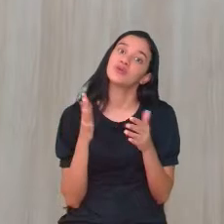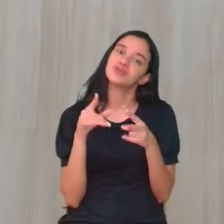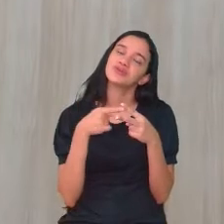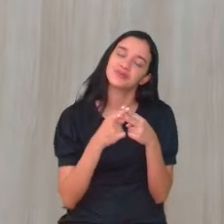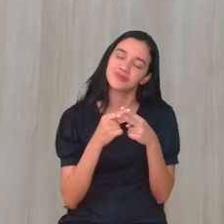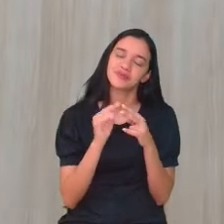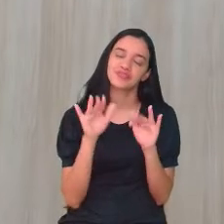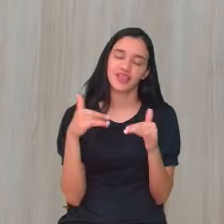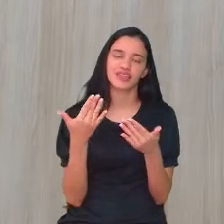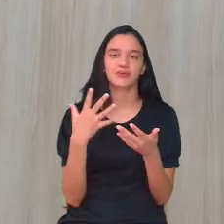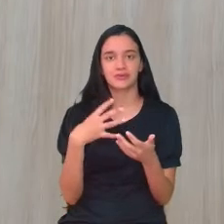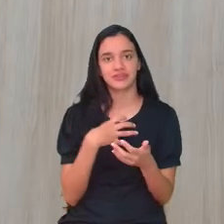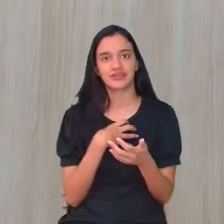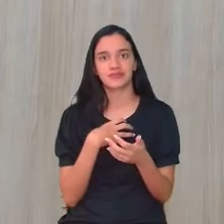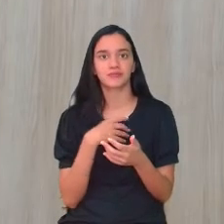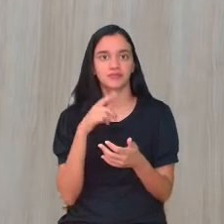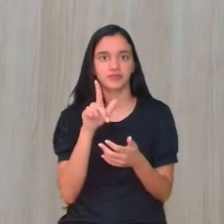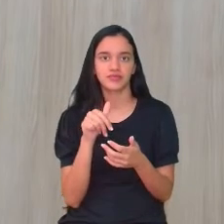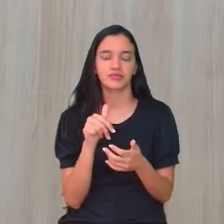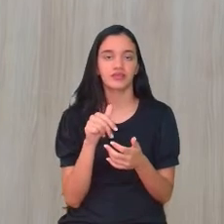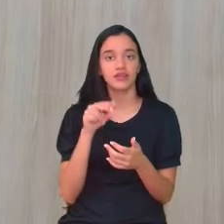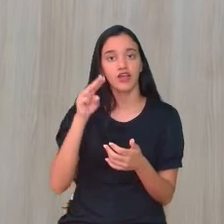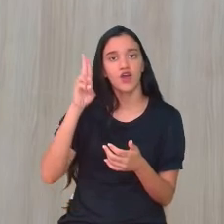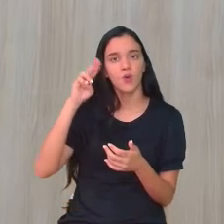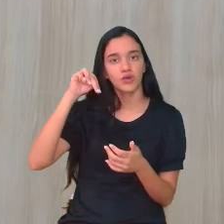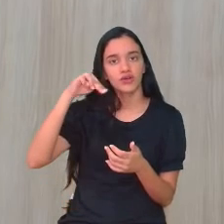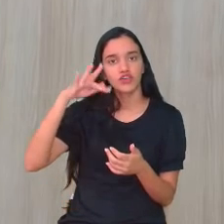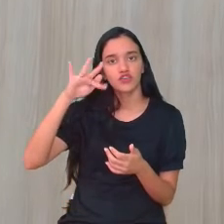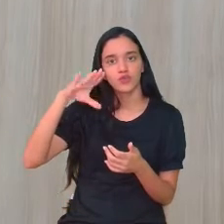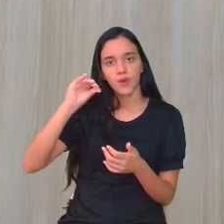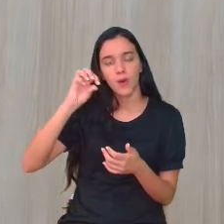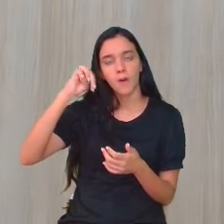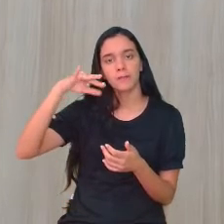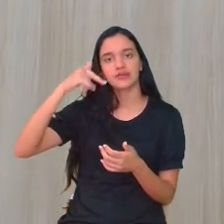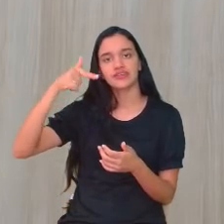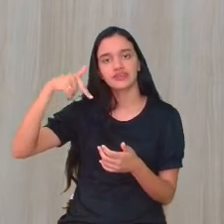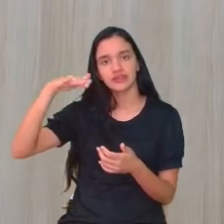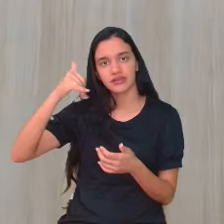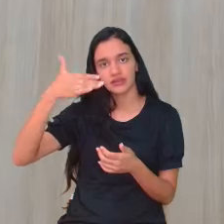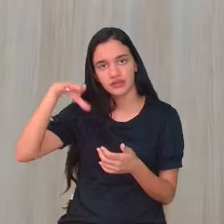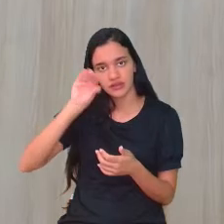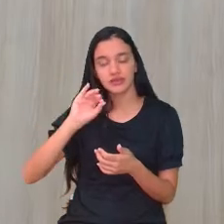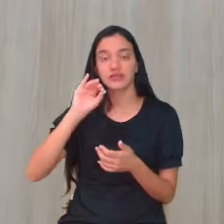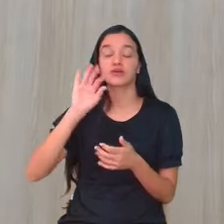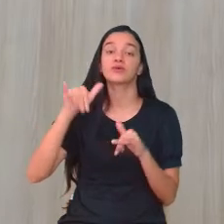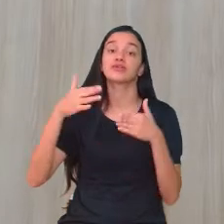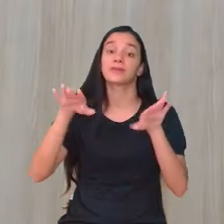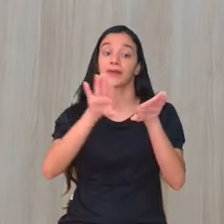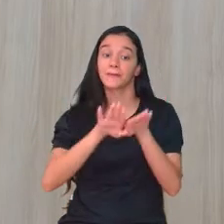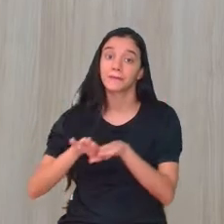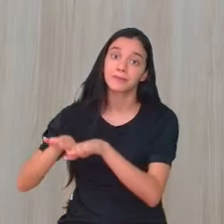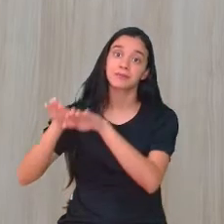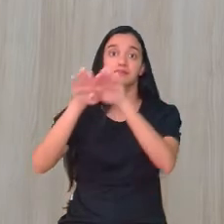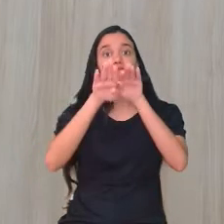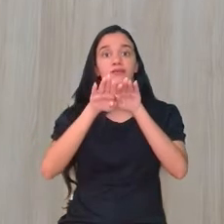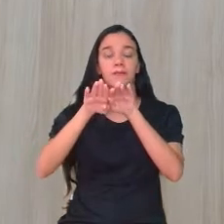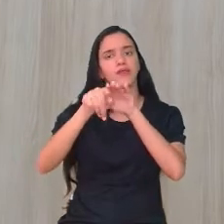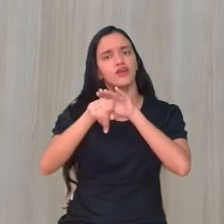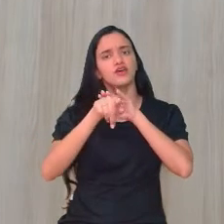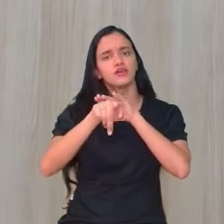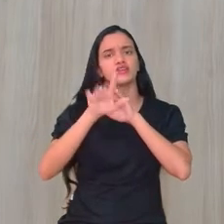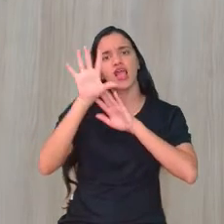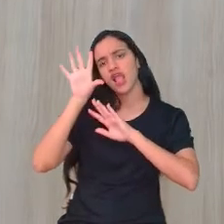vivo. Então, nesse sentido, pela uniformização, certo? Pela padronização,